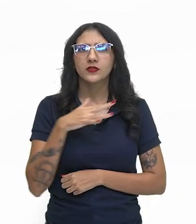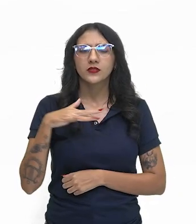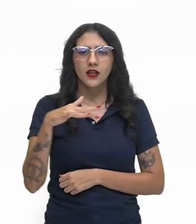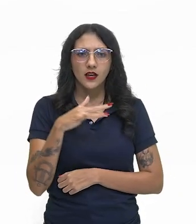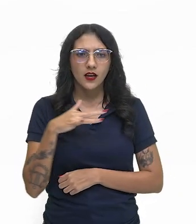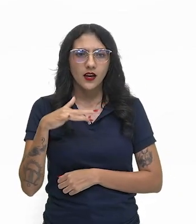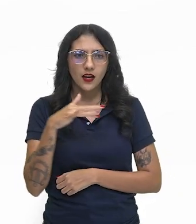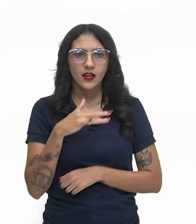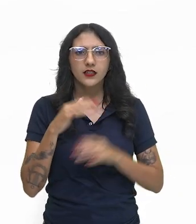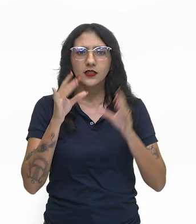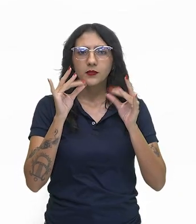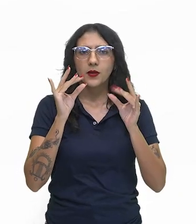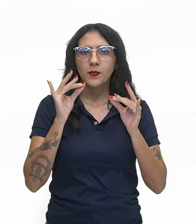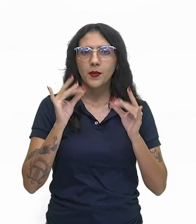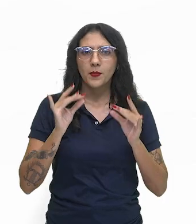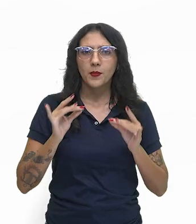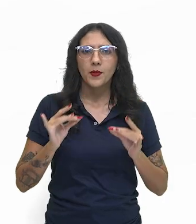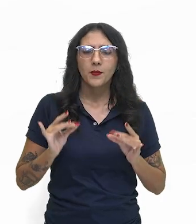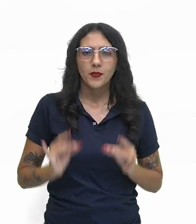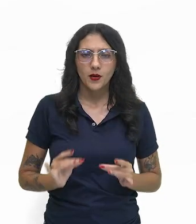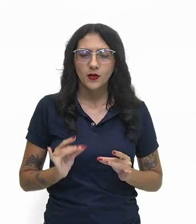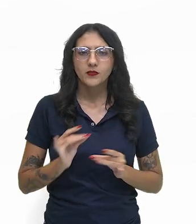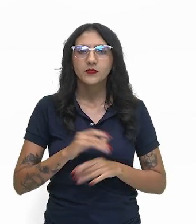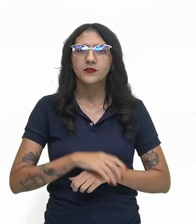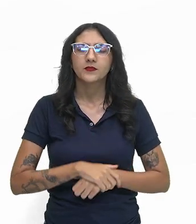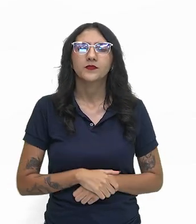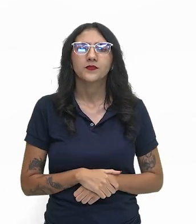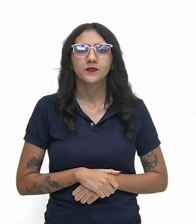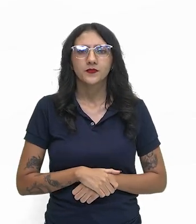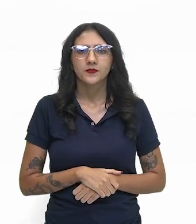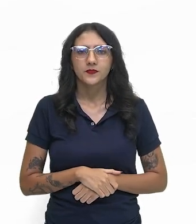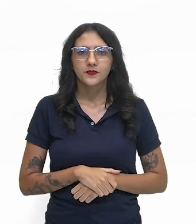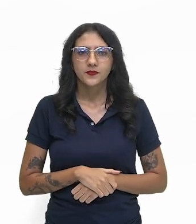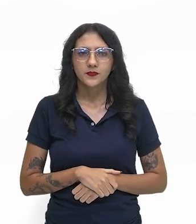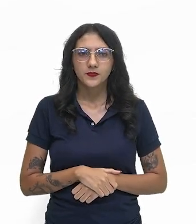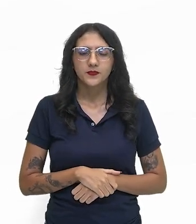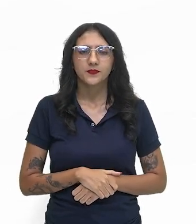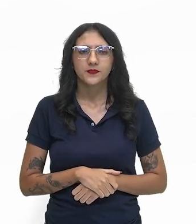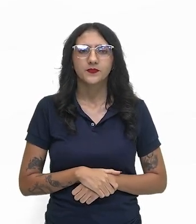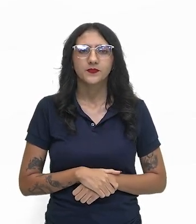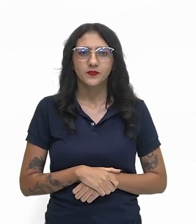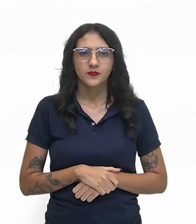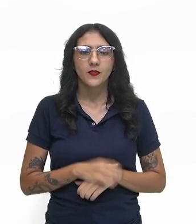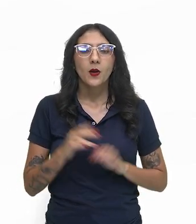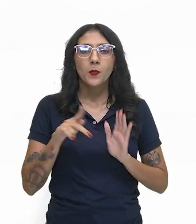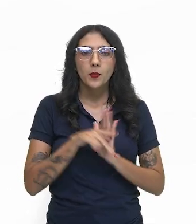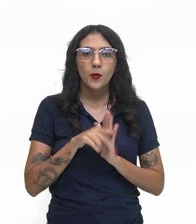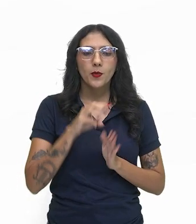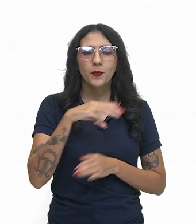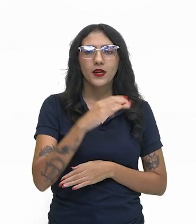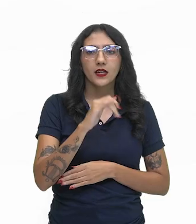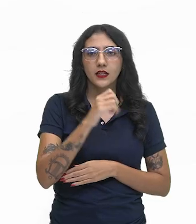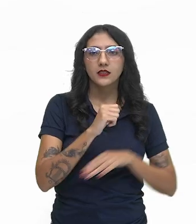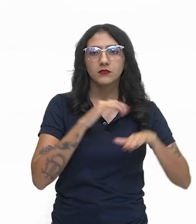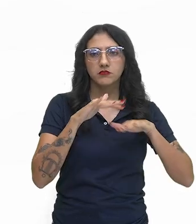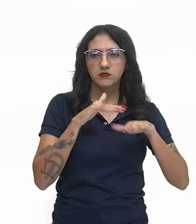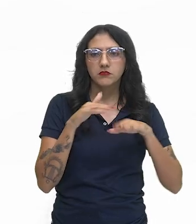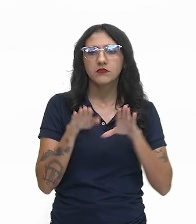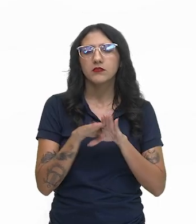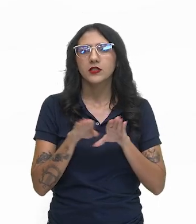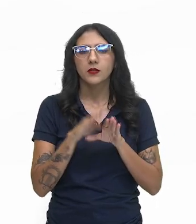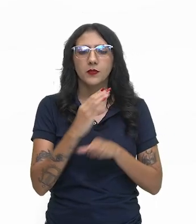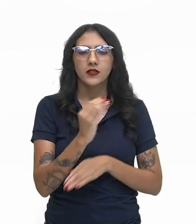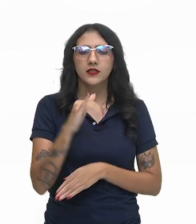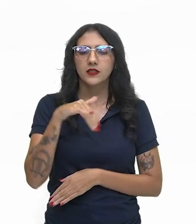na mecânica clássica, envolve o quê? Envolve a mecânica, envolve a